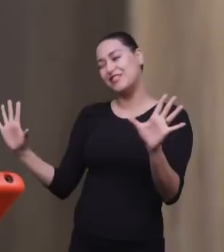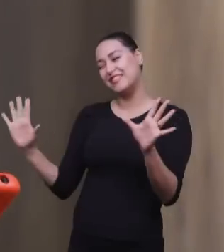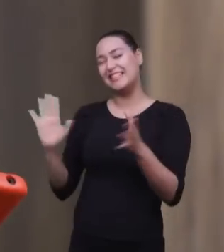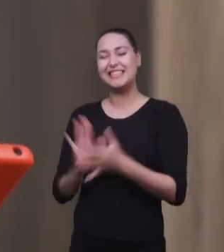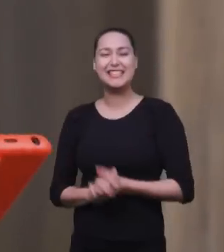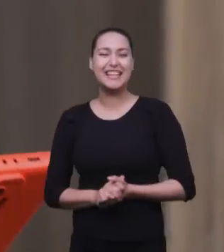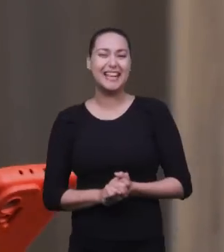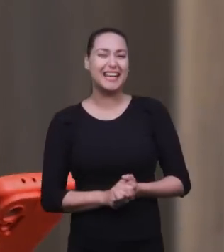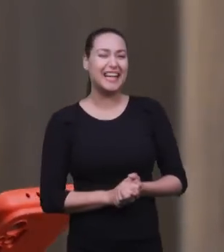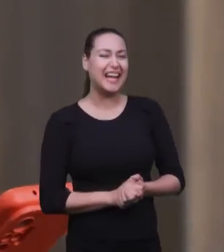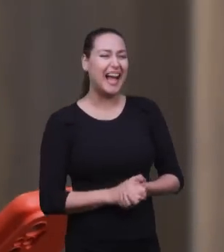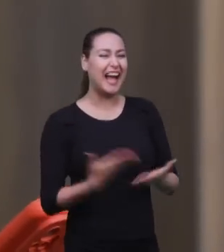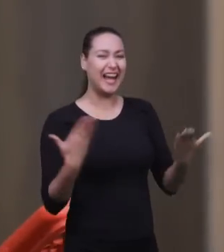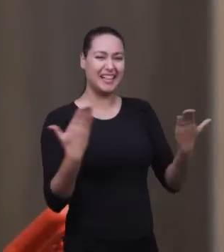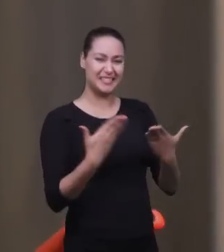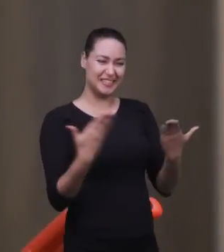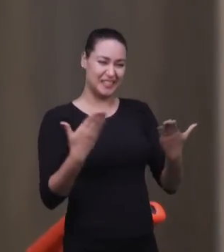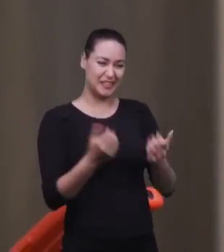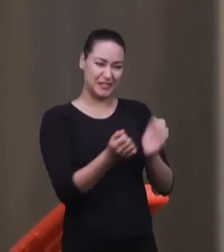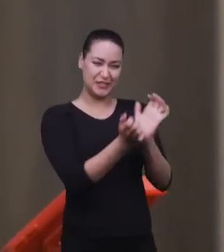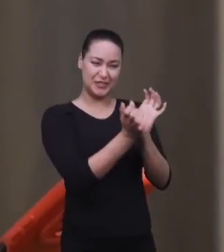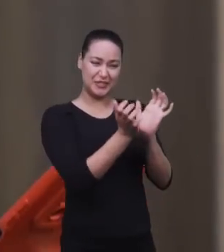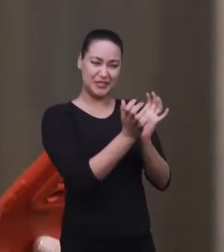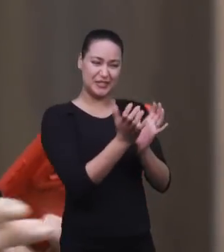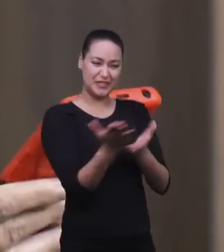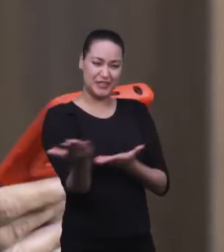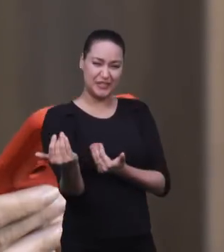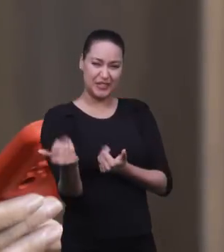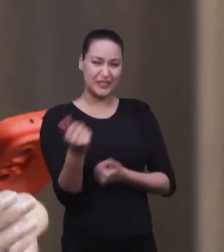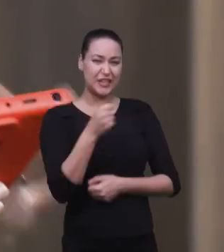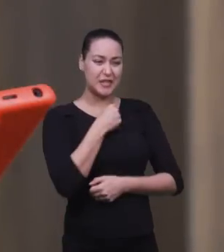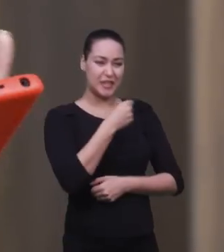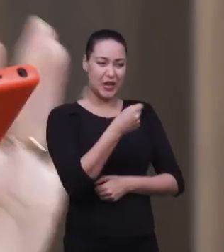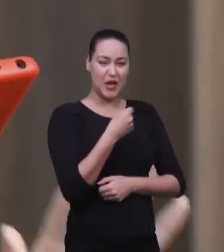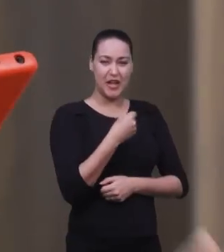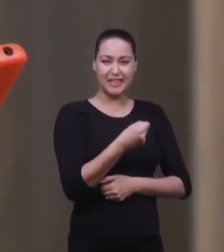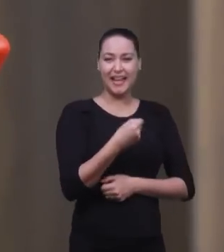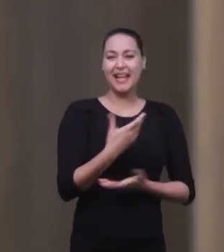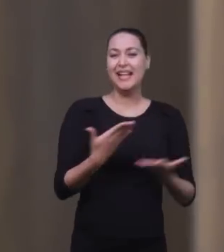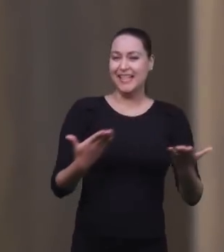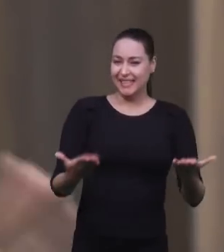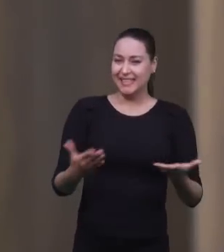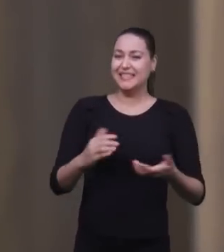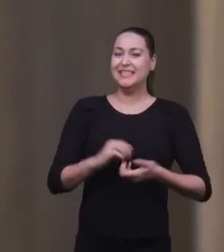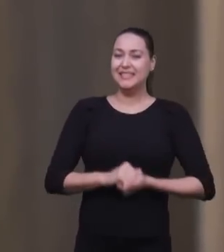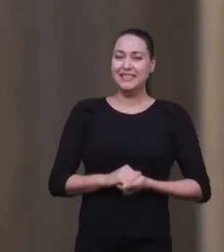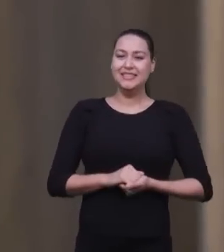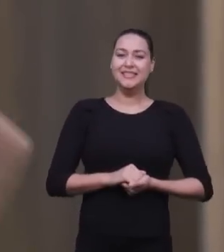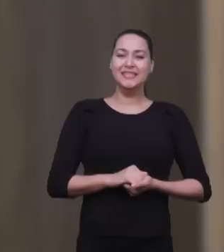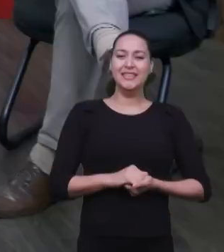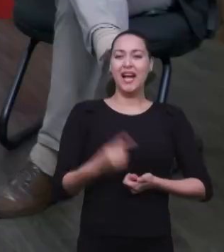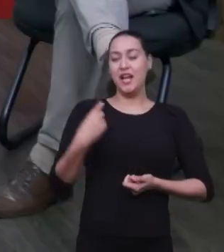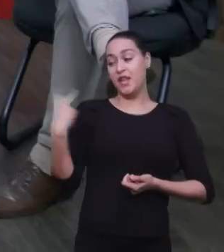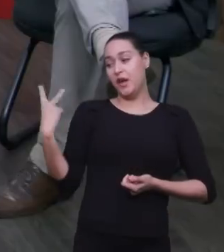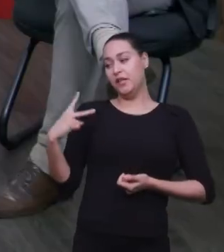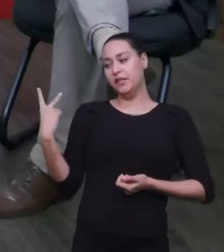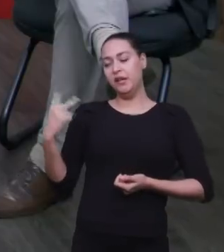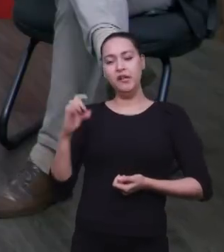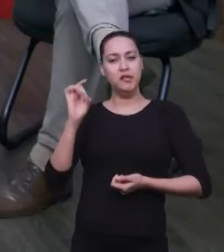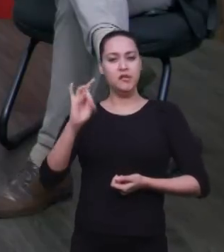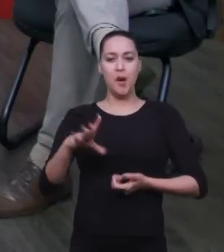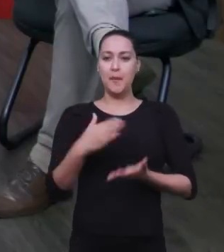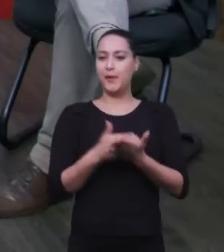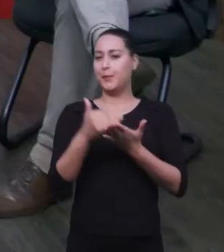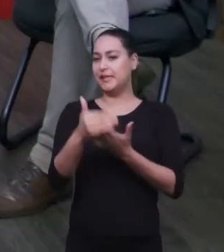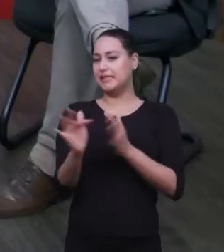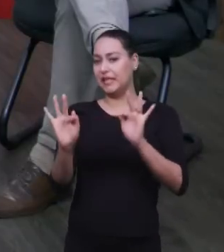vontade. Eles que vão ser agora os jornalistas, Eles né, vão pastor? ser jornalistas. A gente está aqui hoje. Eu já falei antes da só gente conduz. entrar no ar, que a gente está